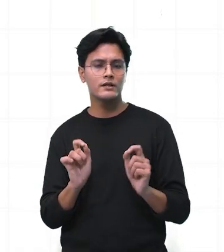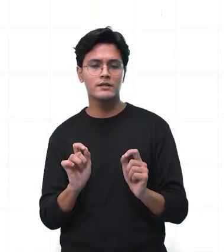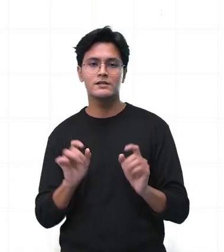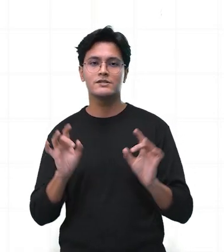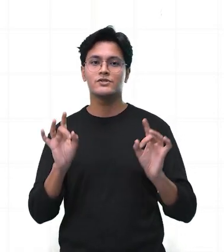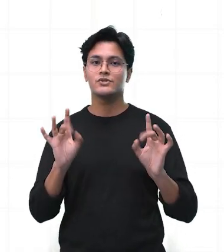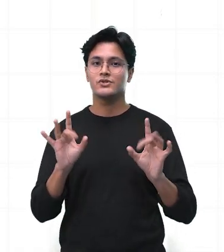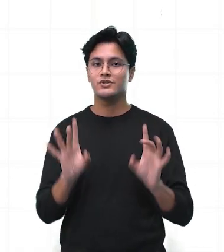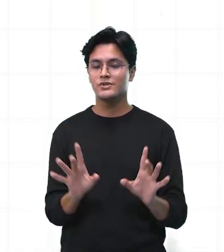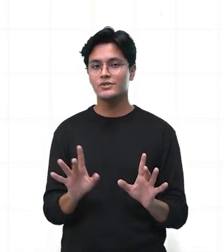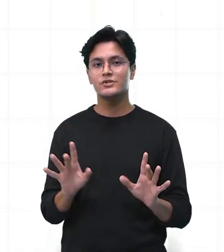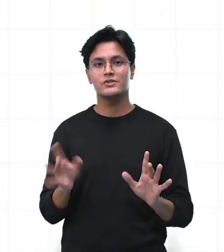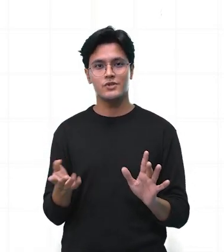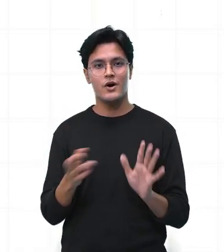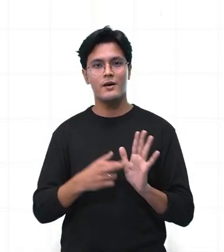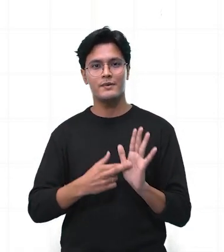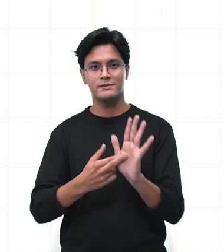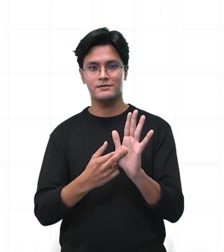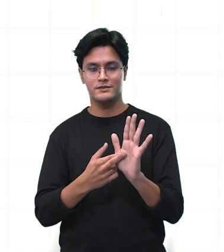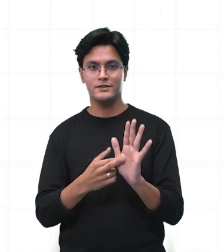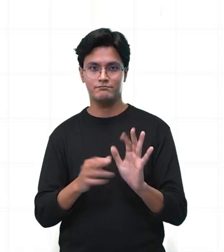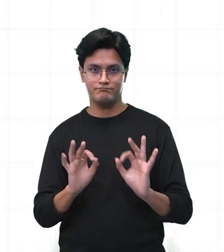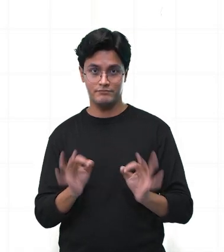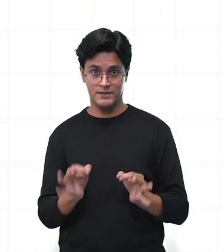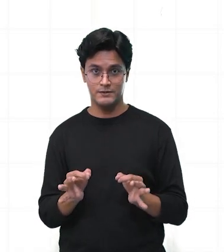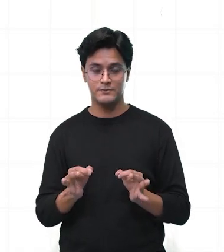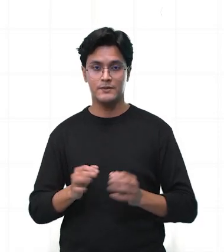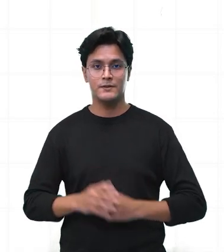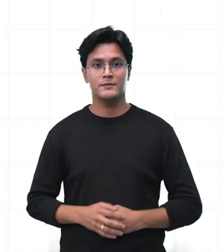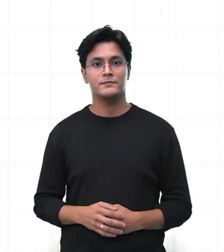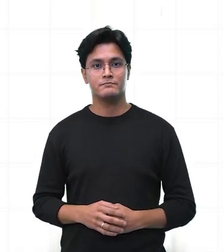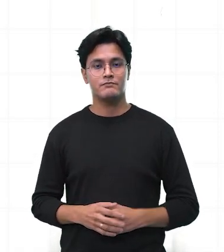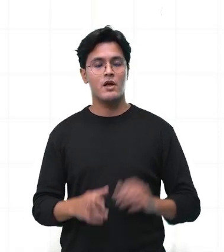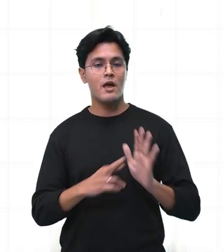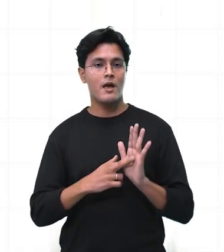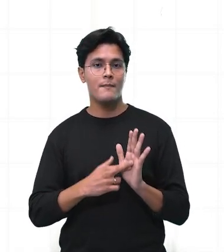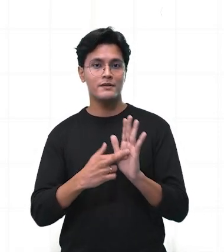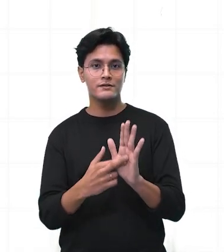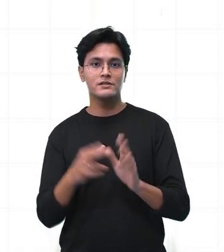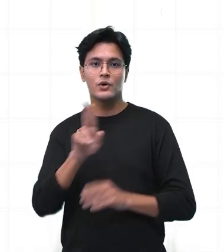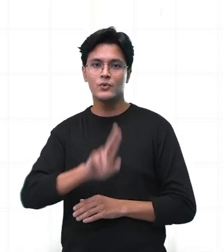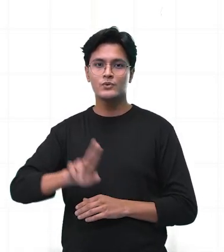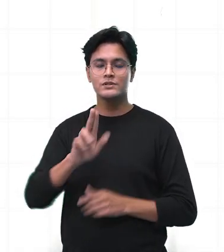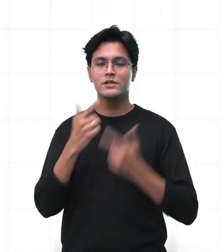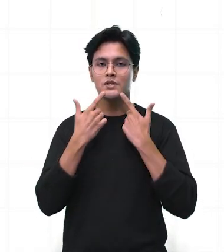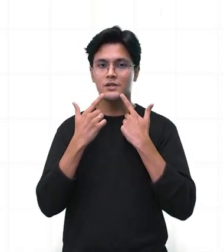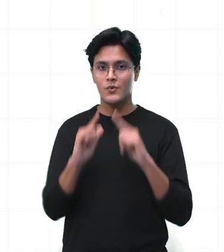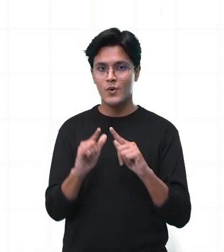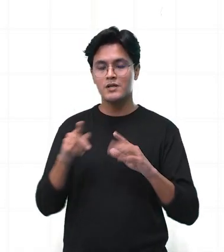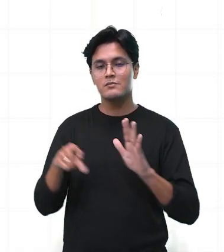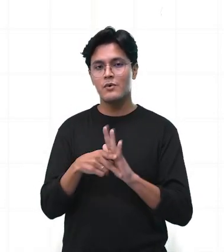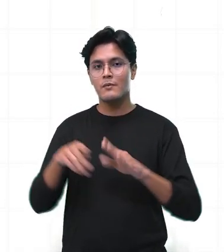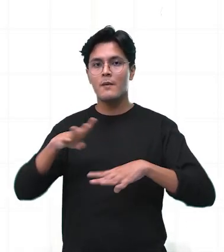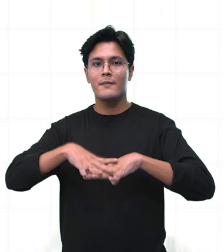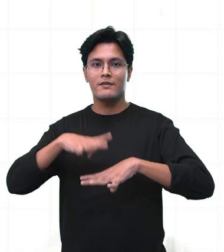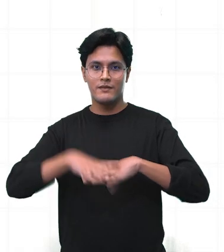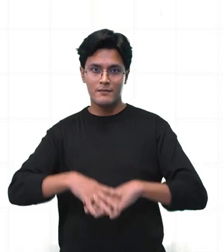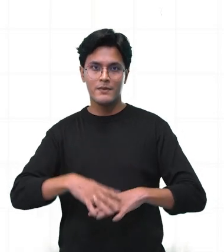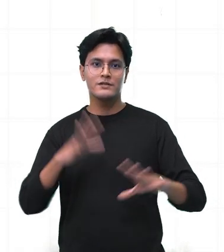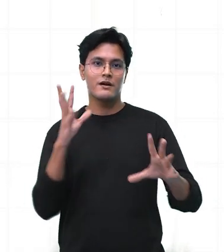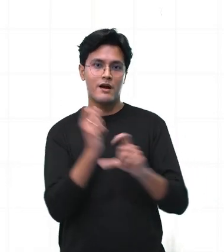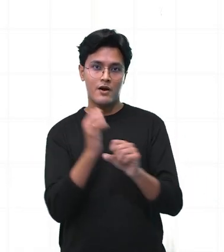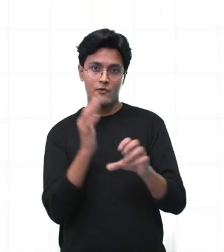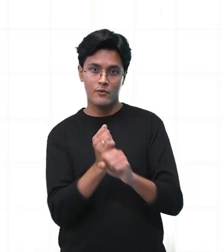fazendo a representação, tá certo? A representação em linguagem matemática, ou seja, em uma expressão